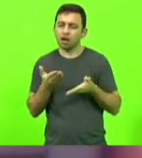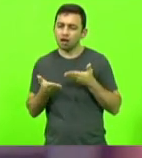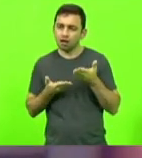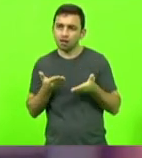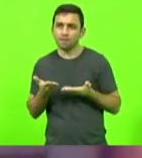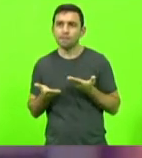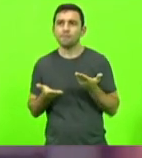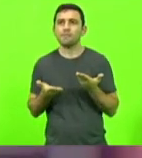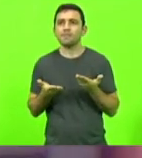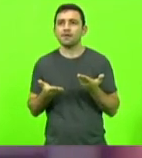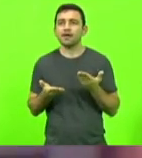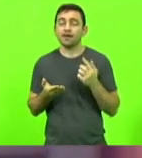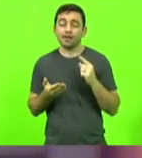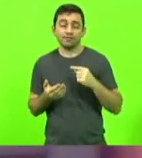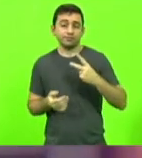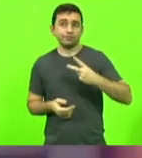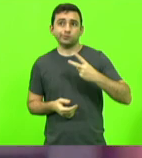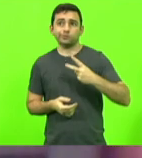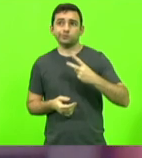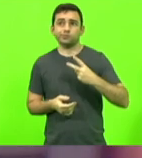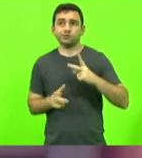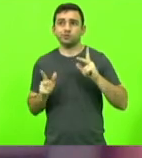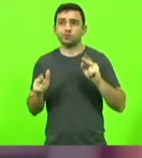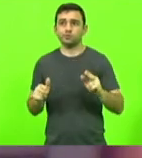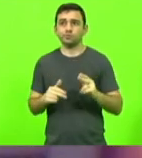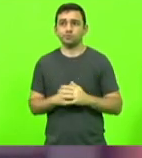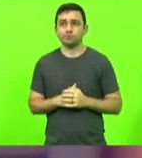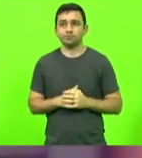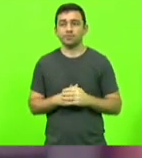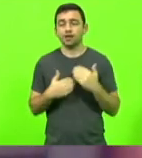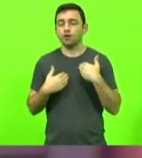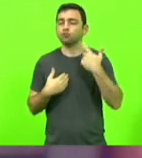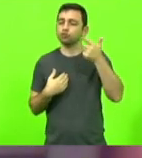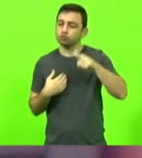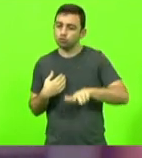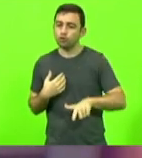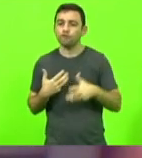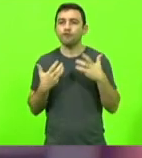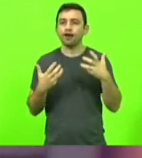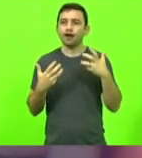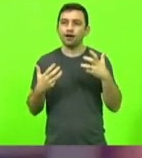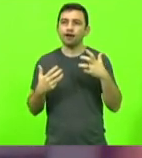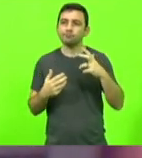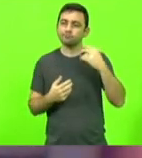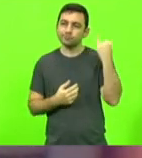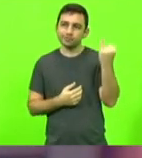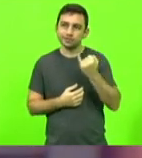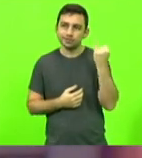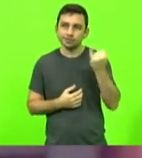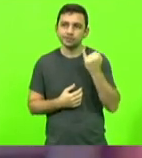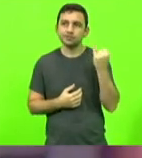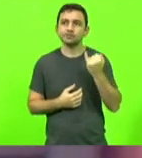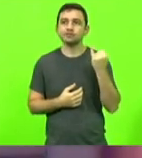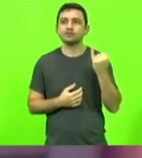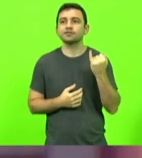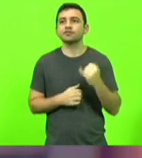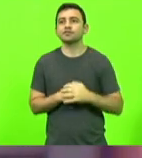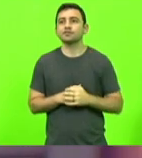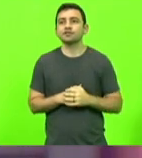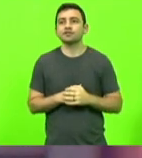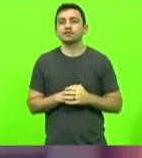a segundo plano. Tá? Então, eu quero reiterar a importância disso e quero reiterar